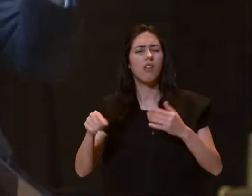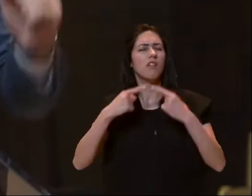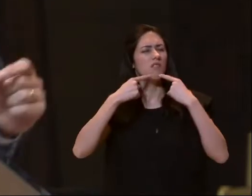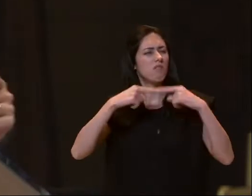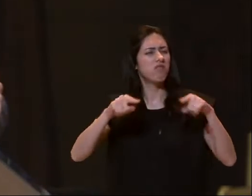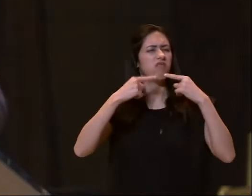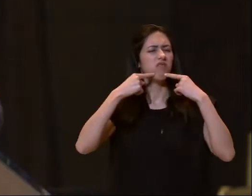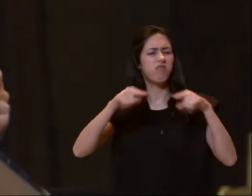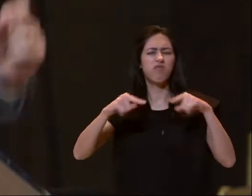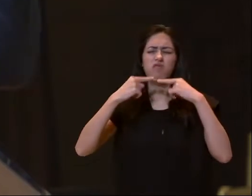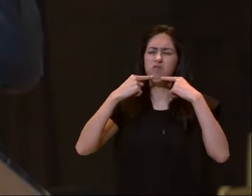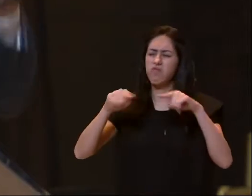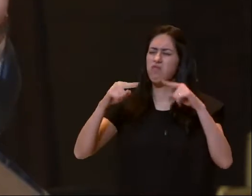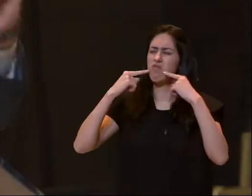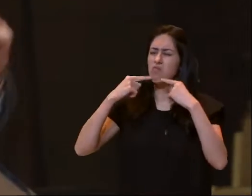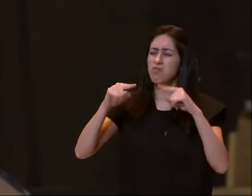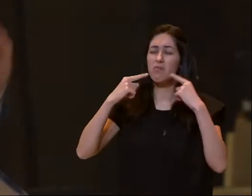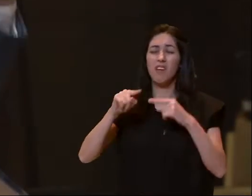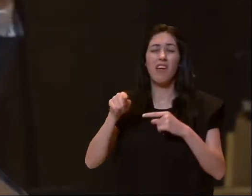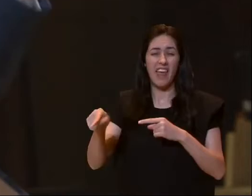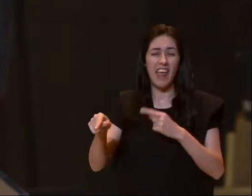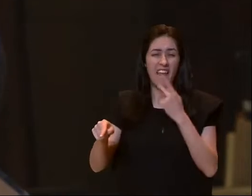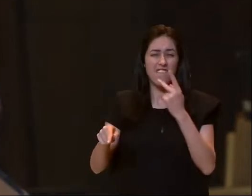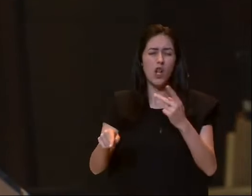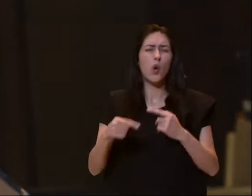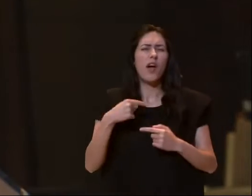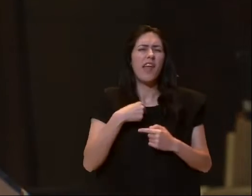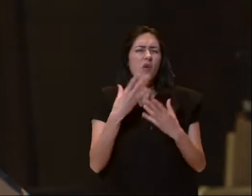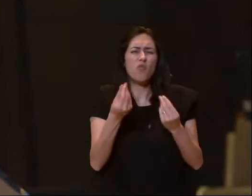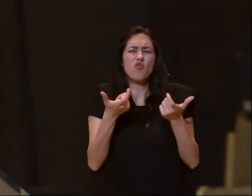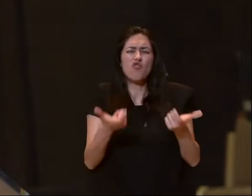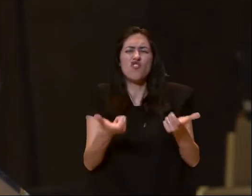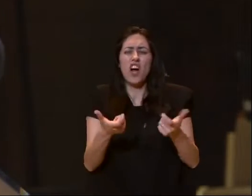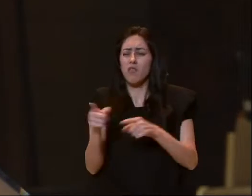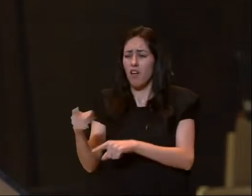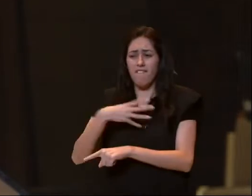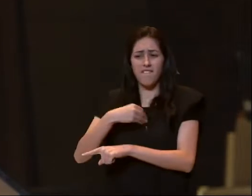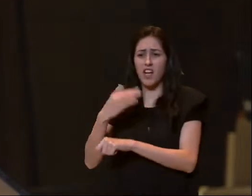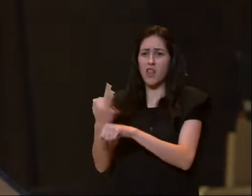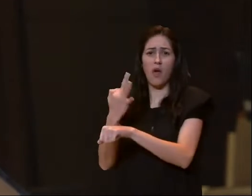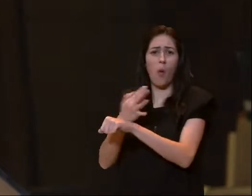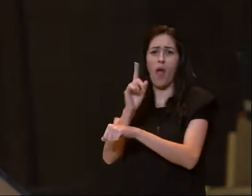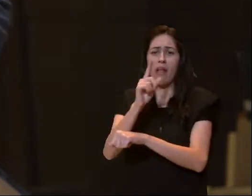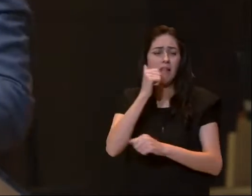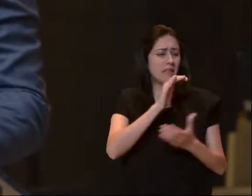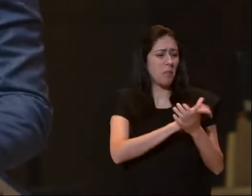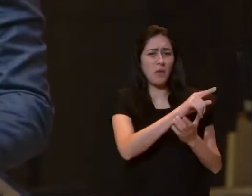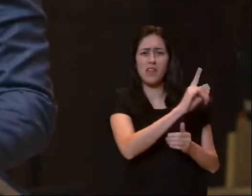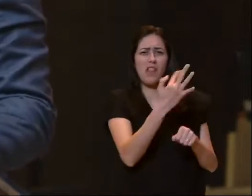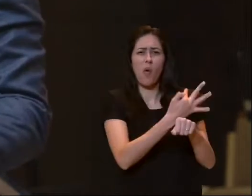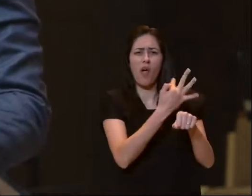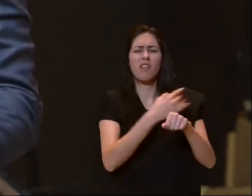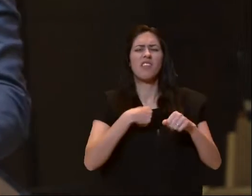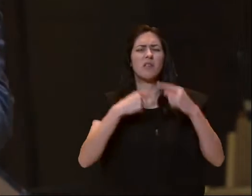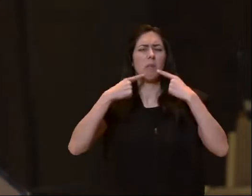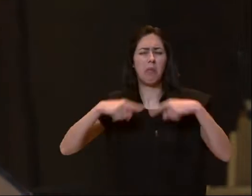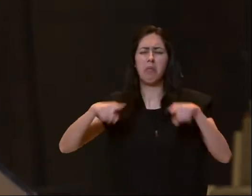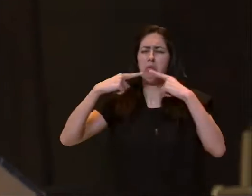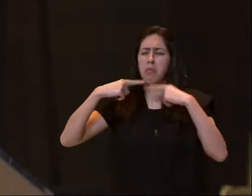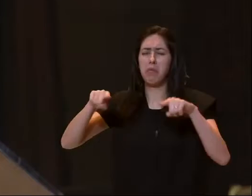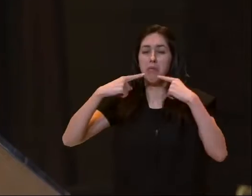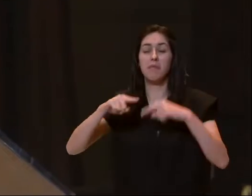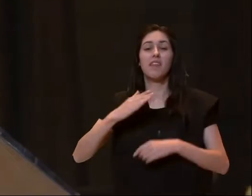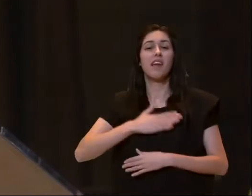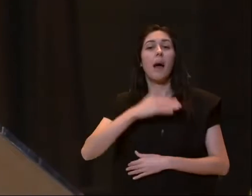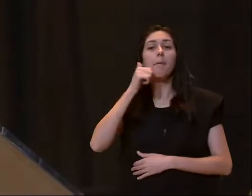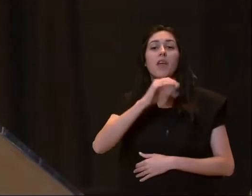tão chato que nem a minha filha, a minha esposa me aguentava. Reclamando de tudo, chateado. E aí a minha cunhada